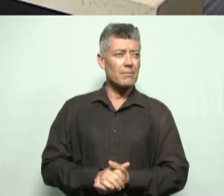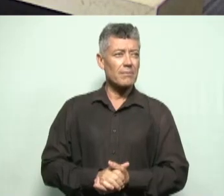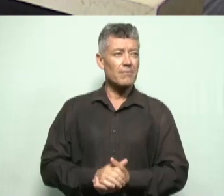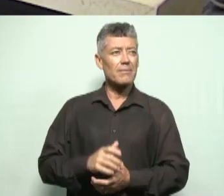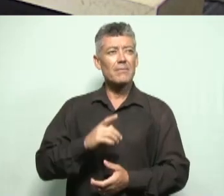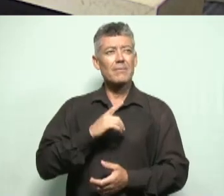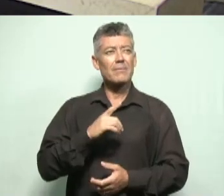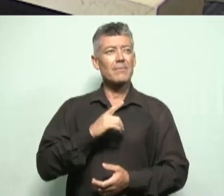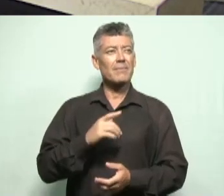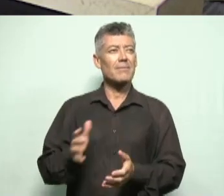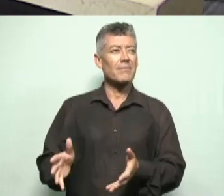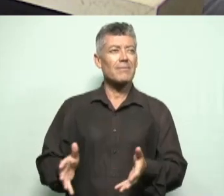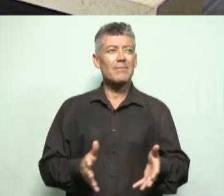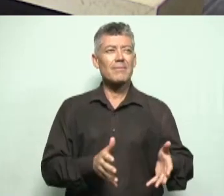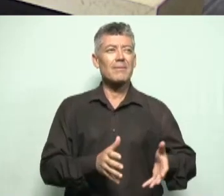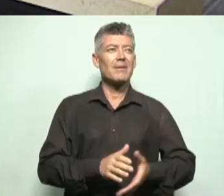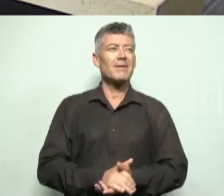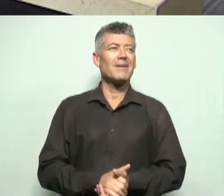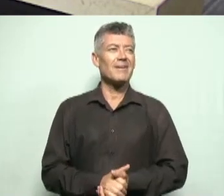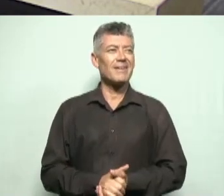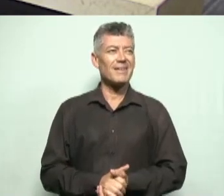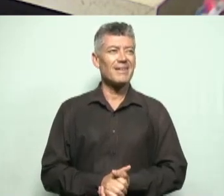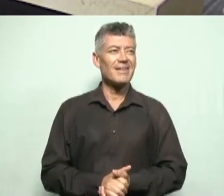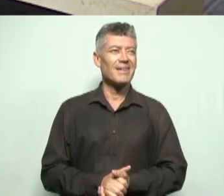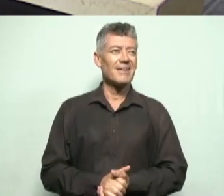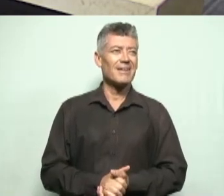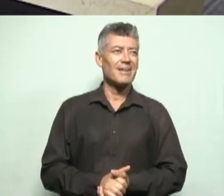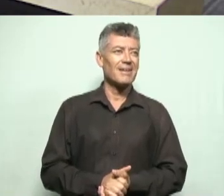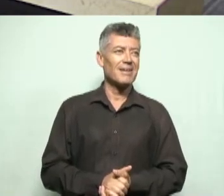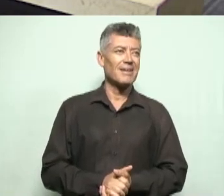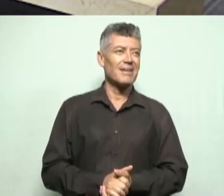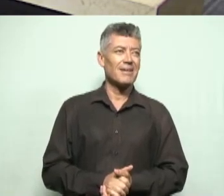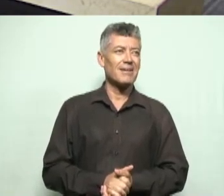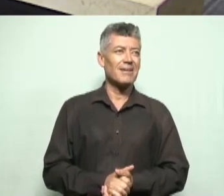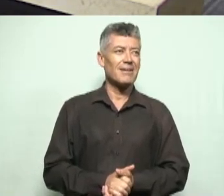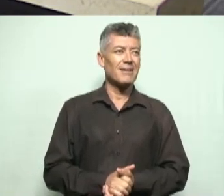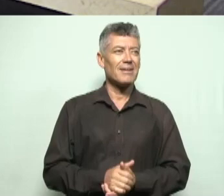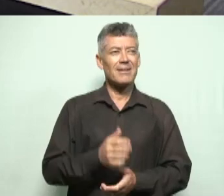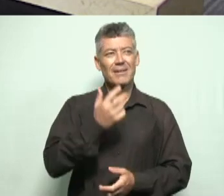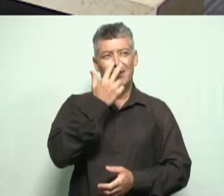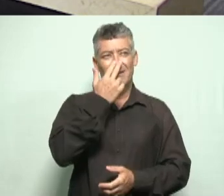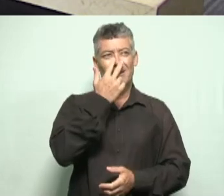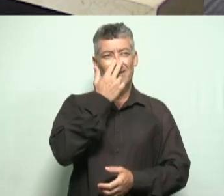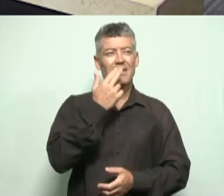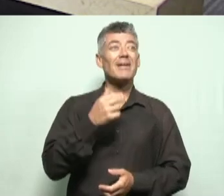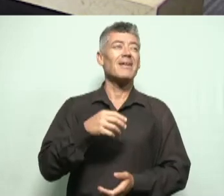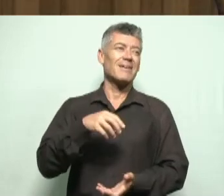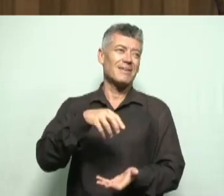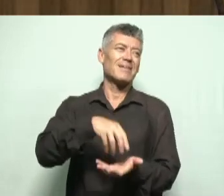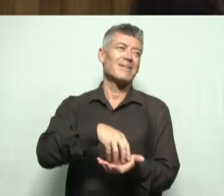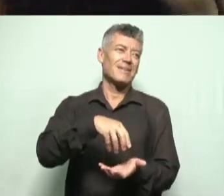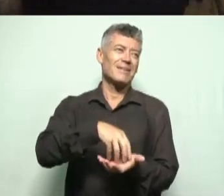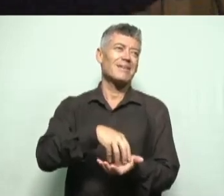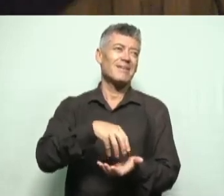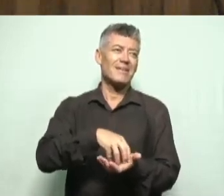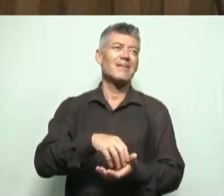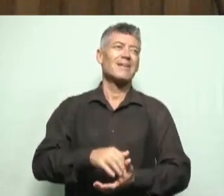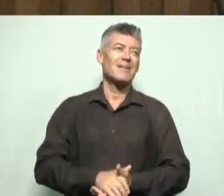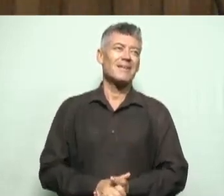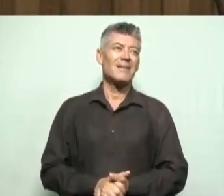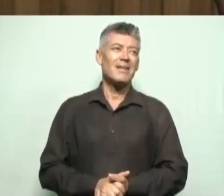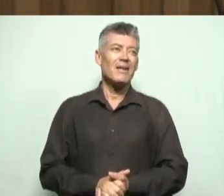32 dias do mês de abril do ano 2024, na sala Palácio Padre Miguelinho. Às 9 horas, sua presidência, vereador Érico